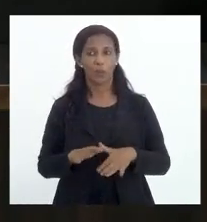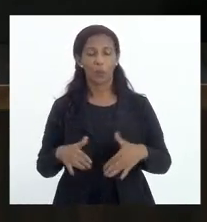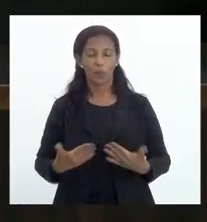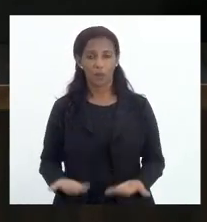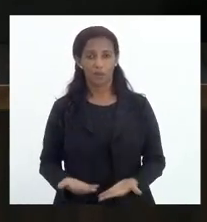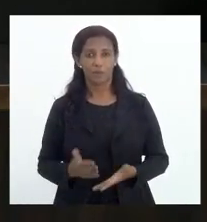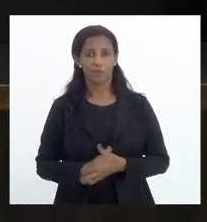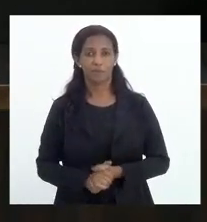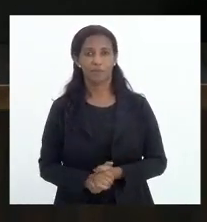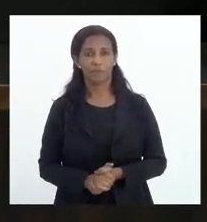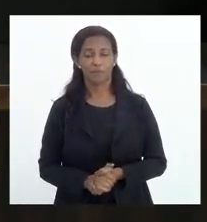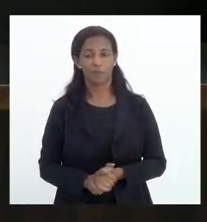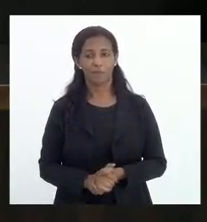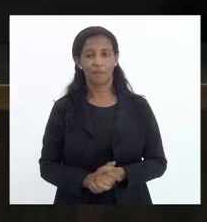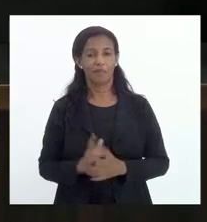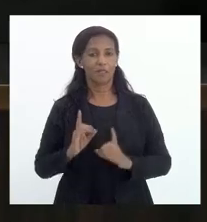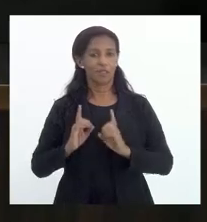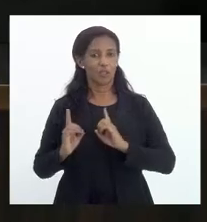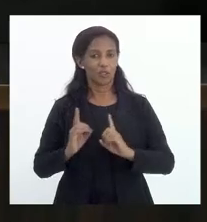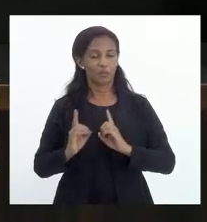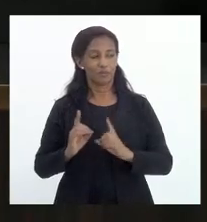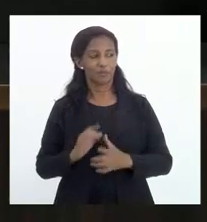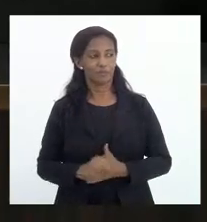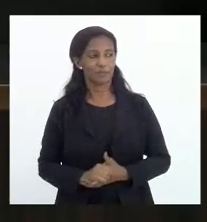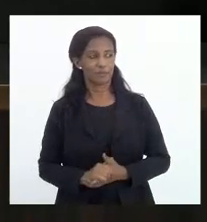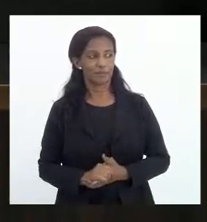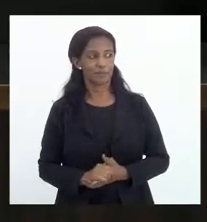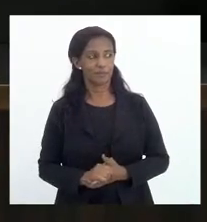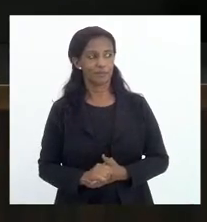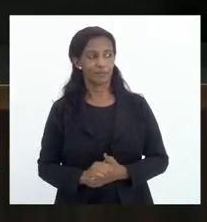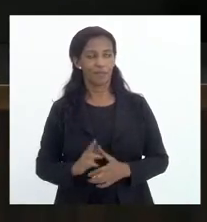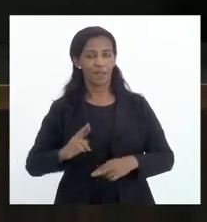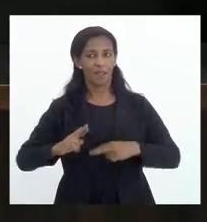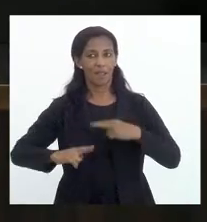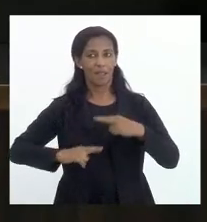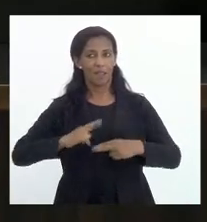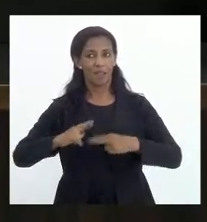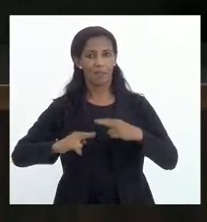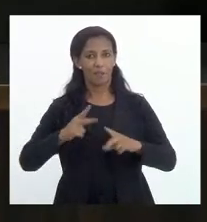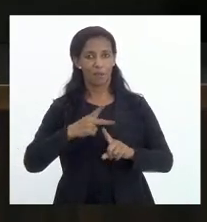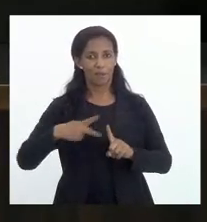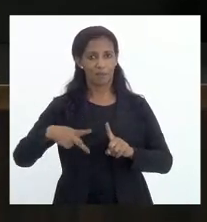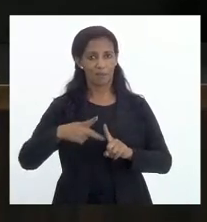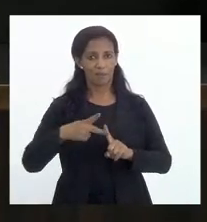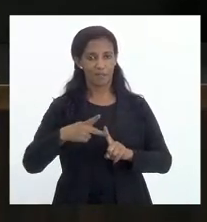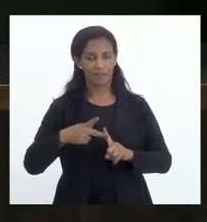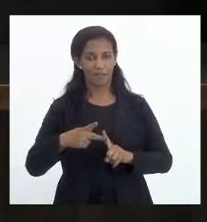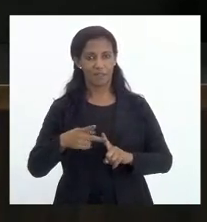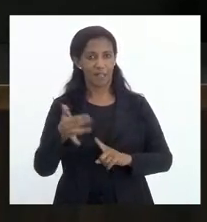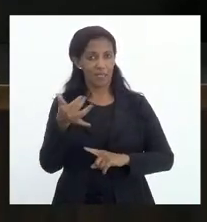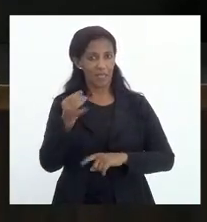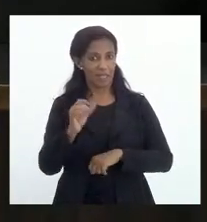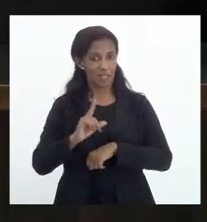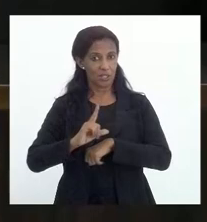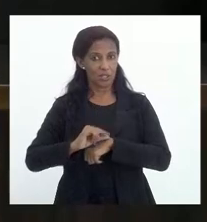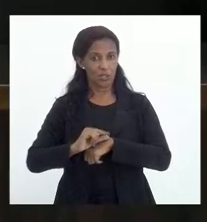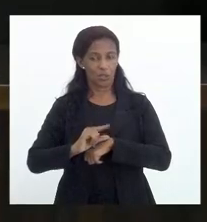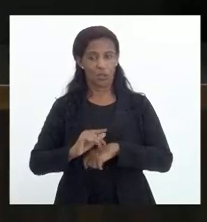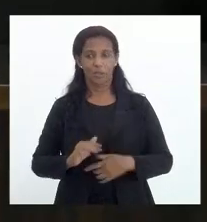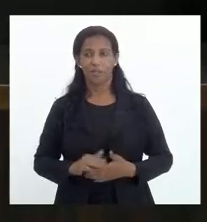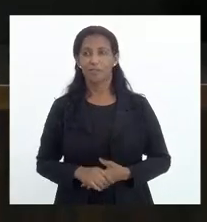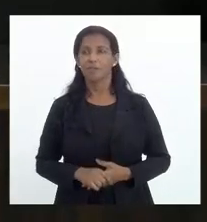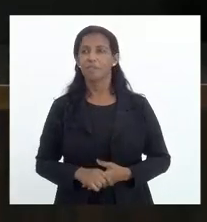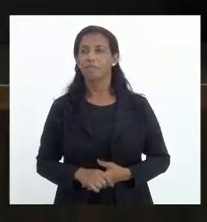quando será discutida a reforma da Previdência. 10 horas,